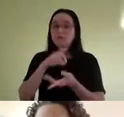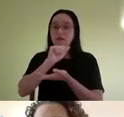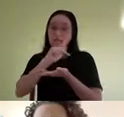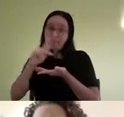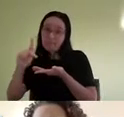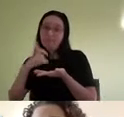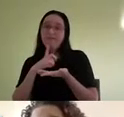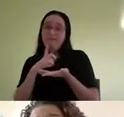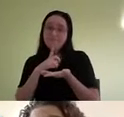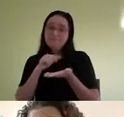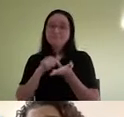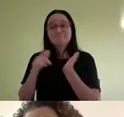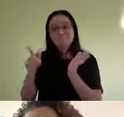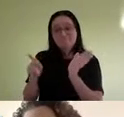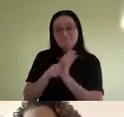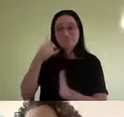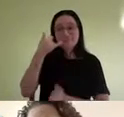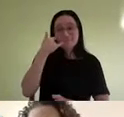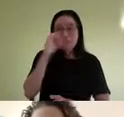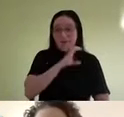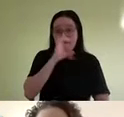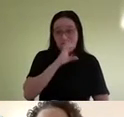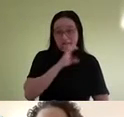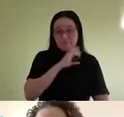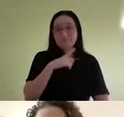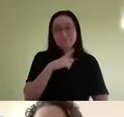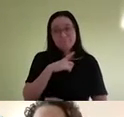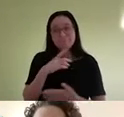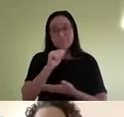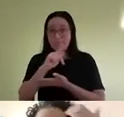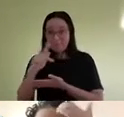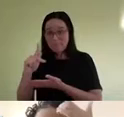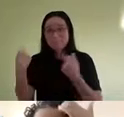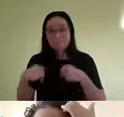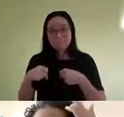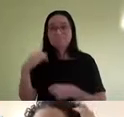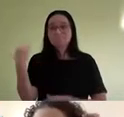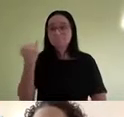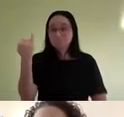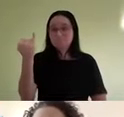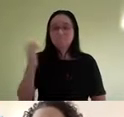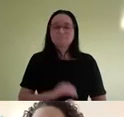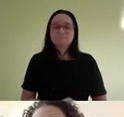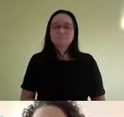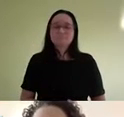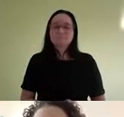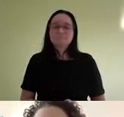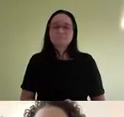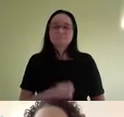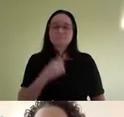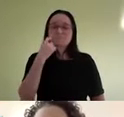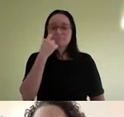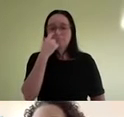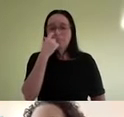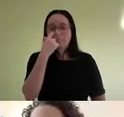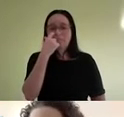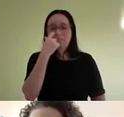de fazer as coisas rapidamente através de app, então tem aí muitas oportunidades dentro da área de TI para